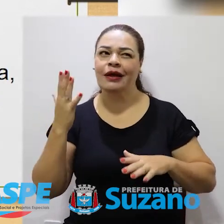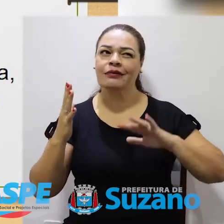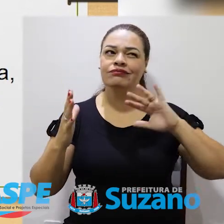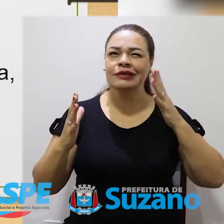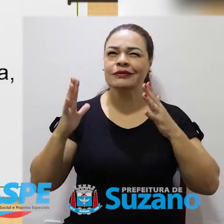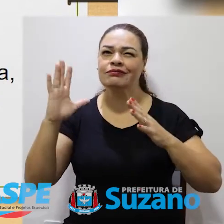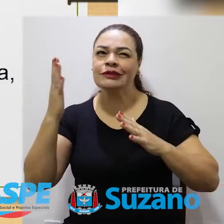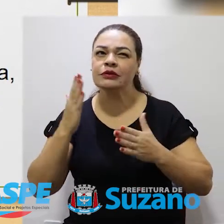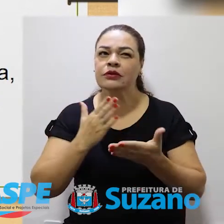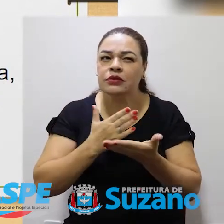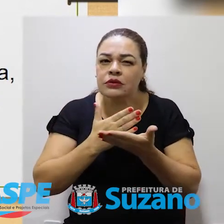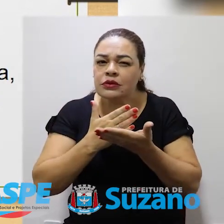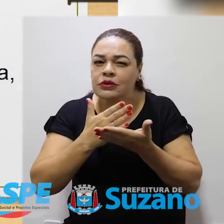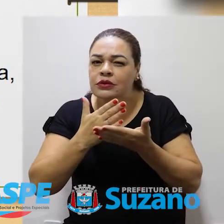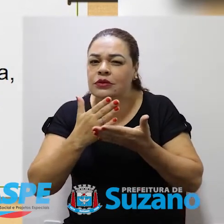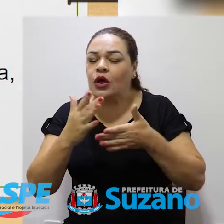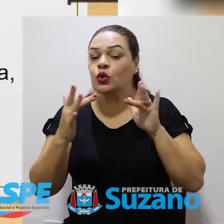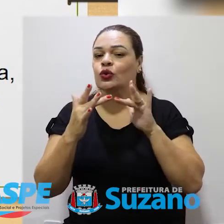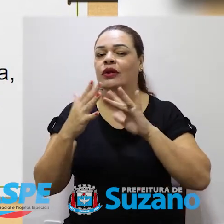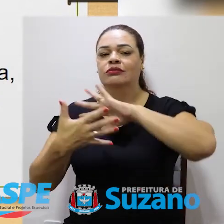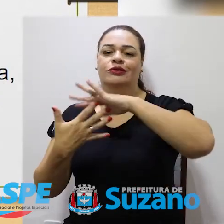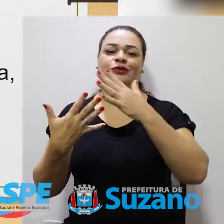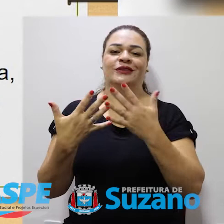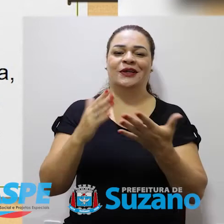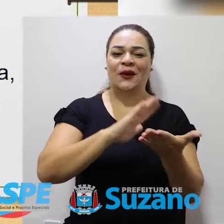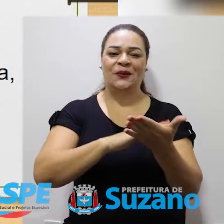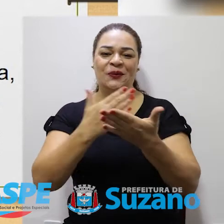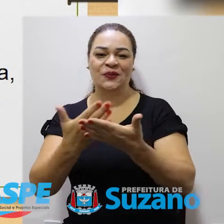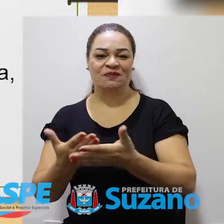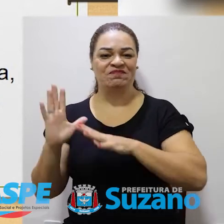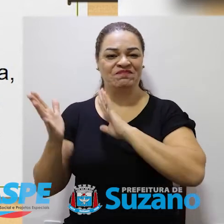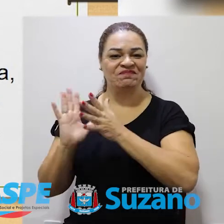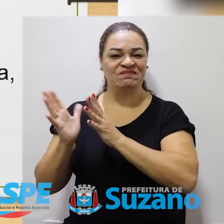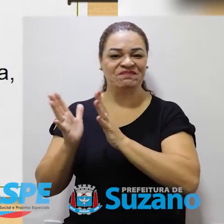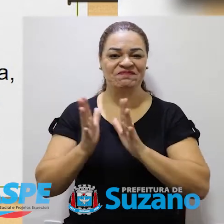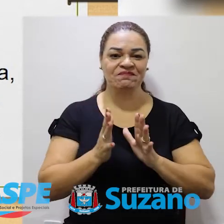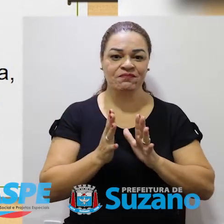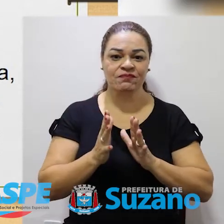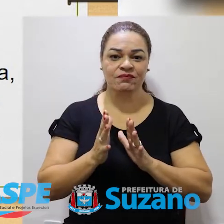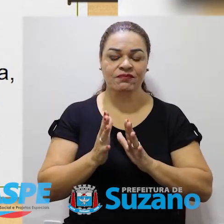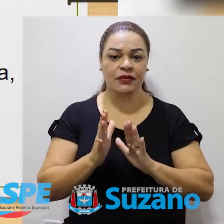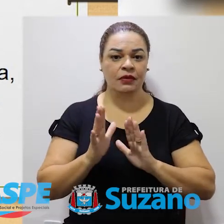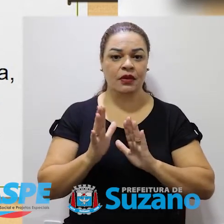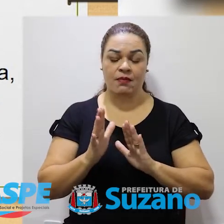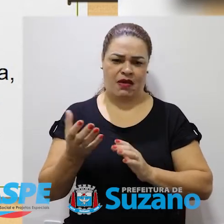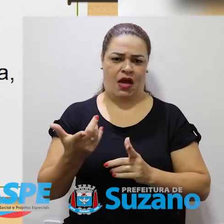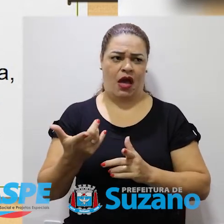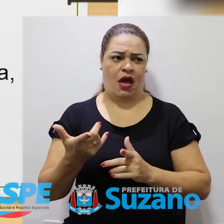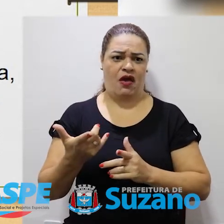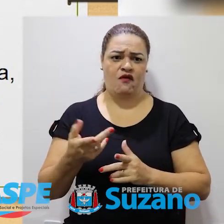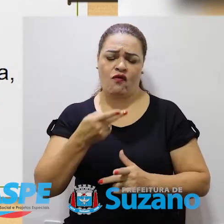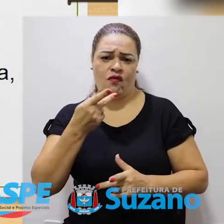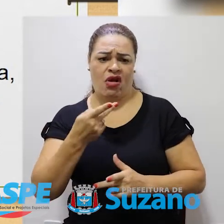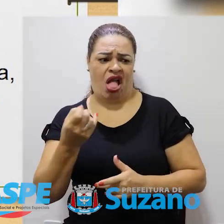está começando a entrar em contato com essa língua, e aí só porque a gente está começando a entrar em contato com essa língua, a gente acha que é uma língua nova. Ela não é, né? Então,